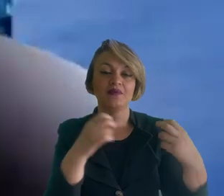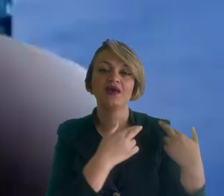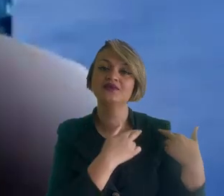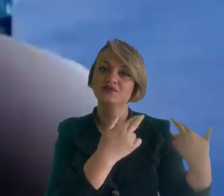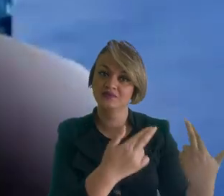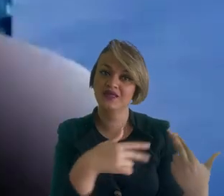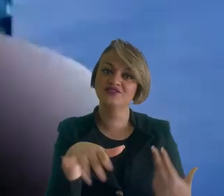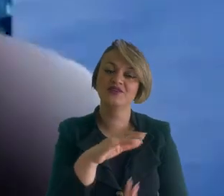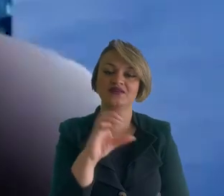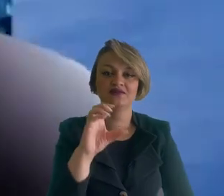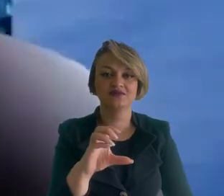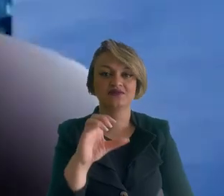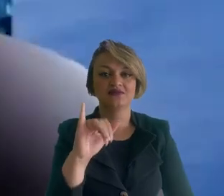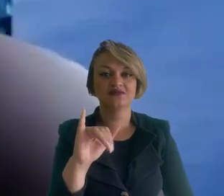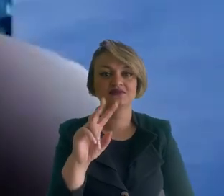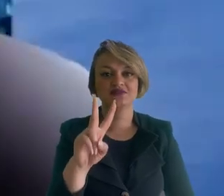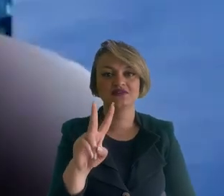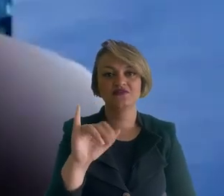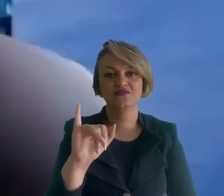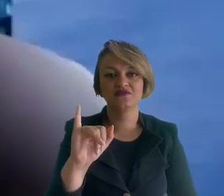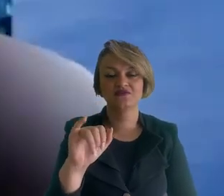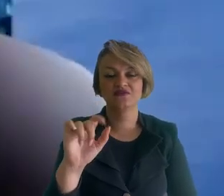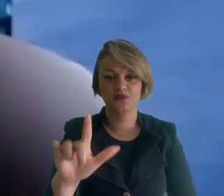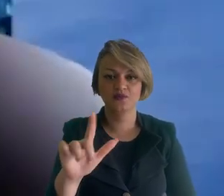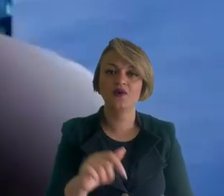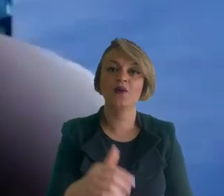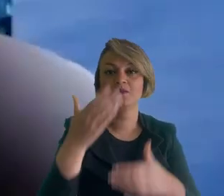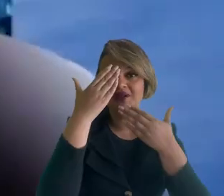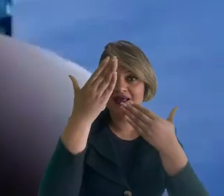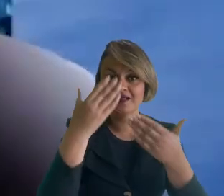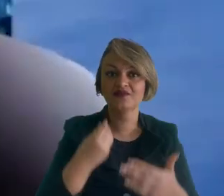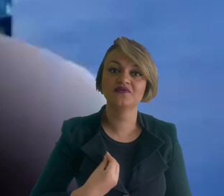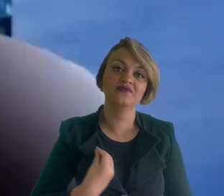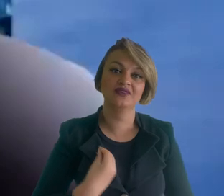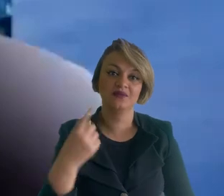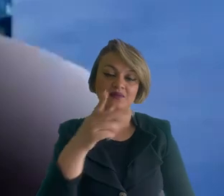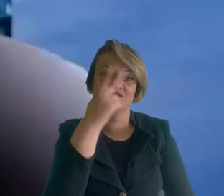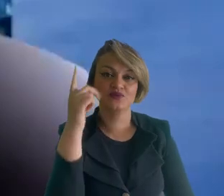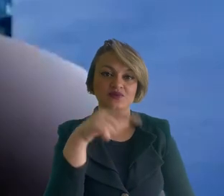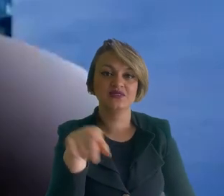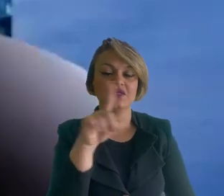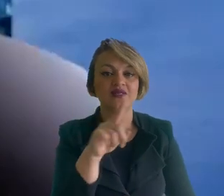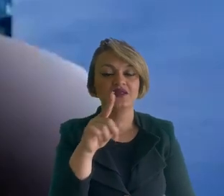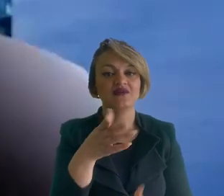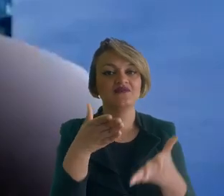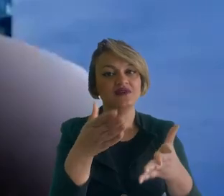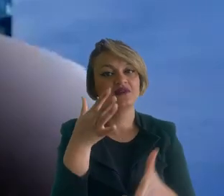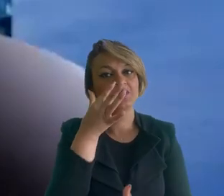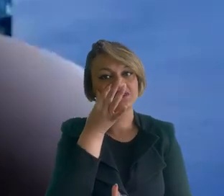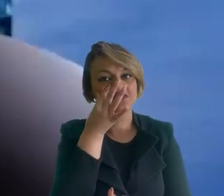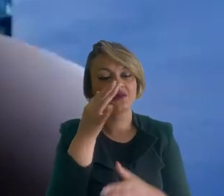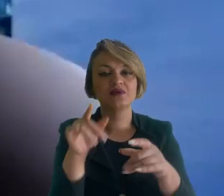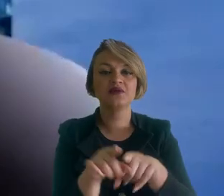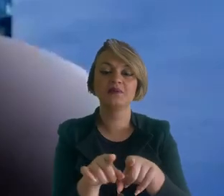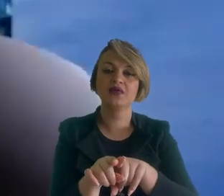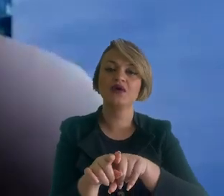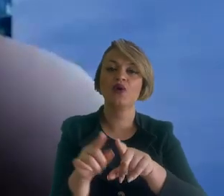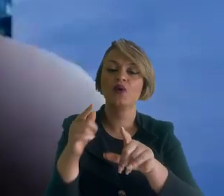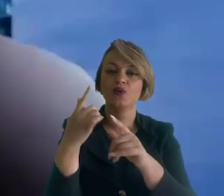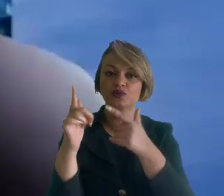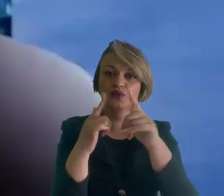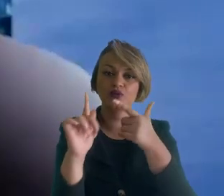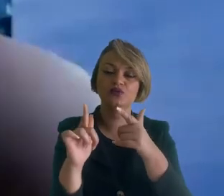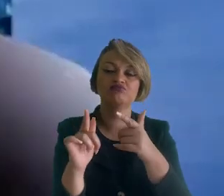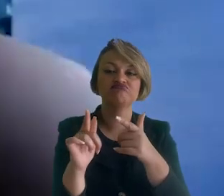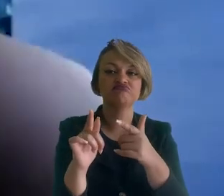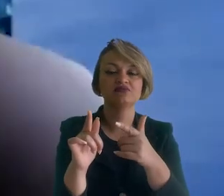eu agradeço a presença de todos de todos que estão compareceram presencialmente bem como daqueles que